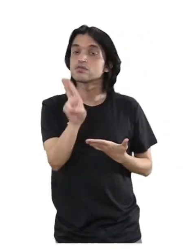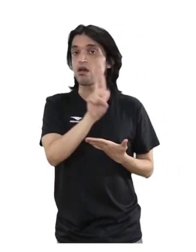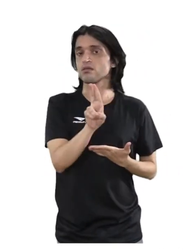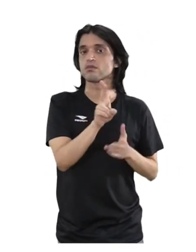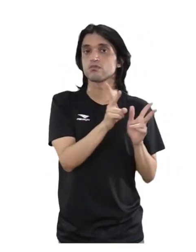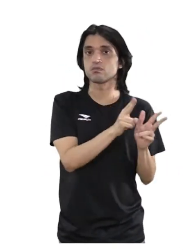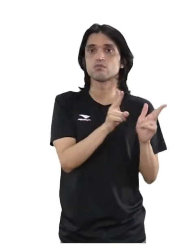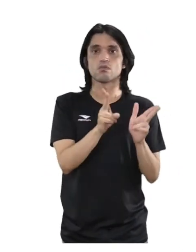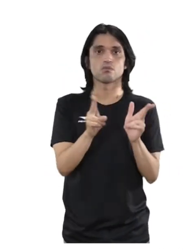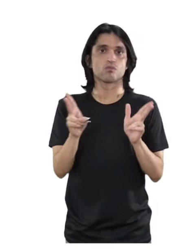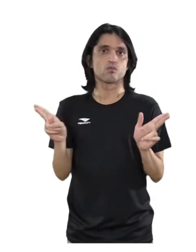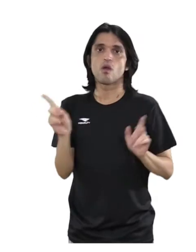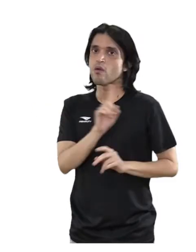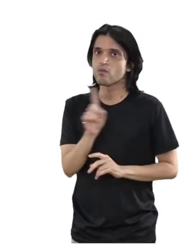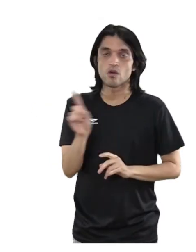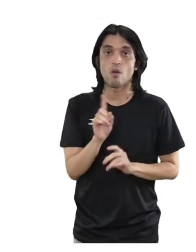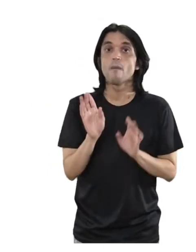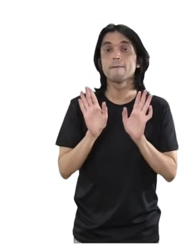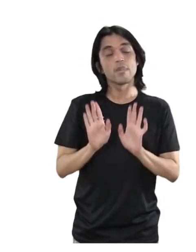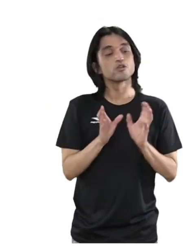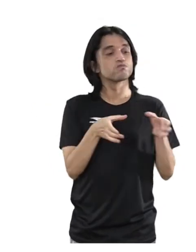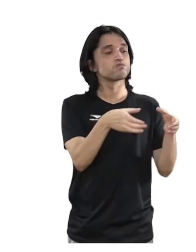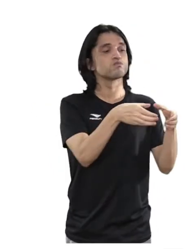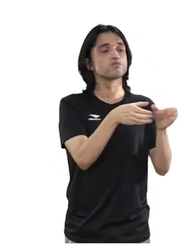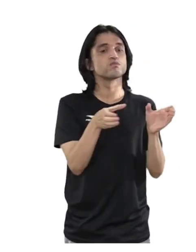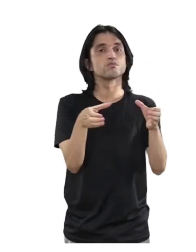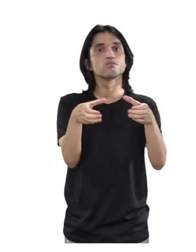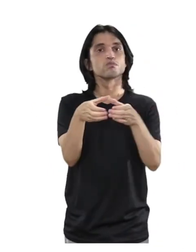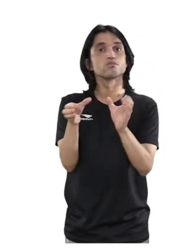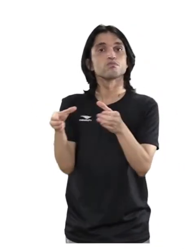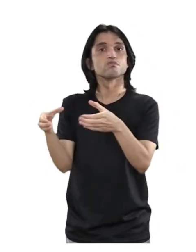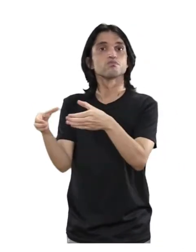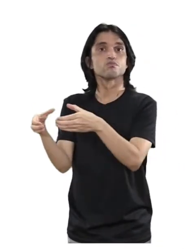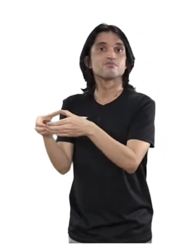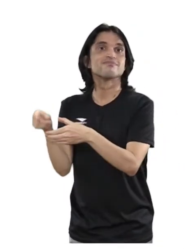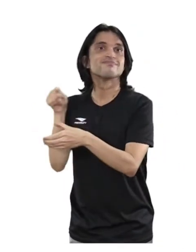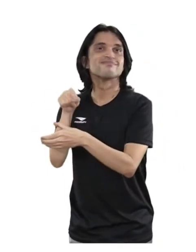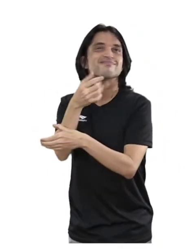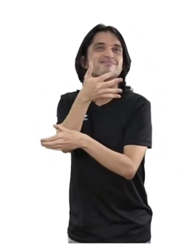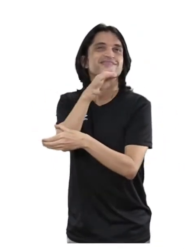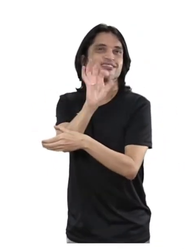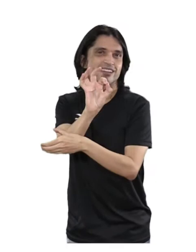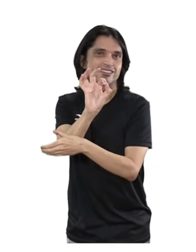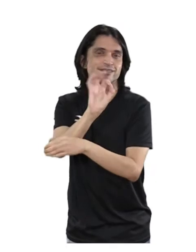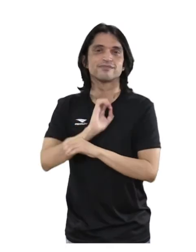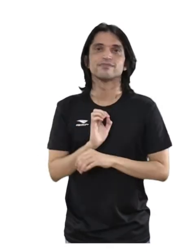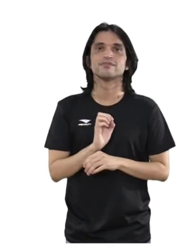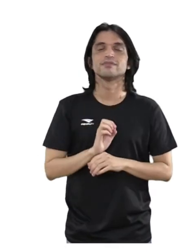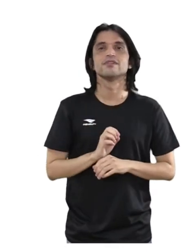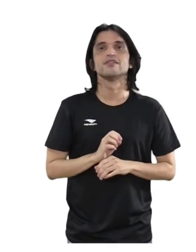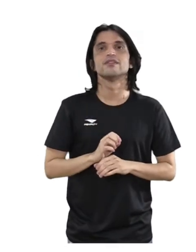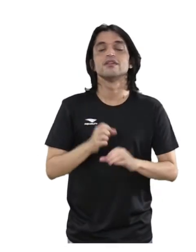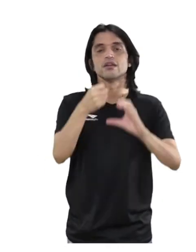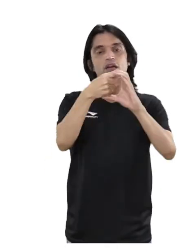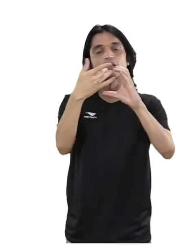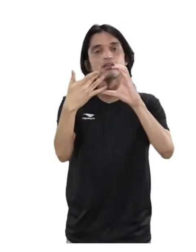de palavras. Características específicas. Vamos ver primeiro o substantivo. São, antes de tudo,